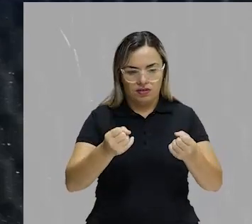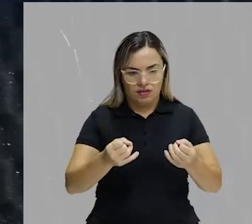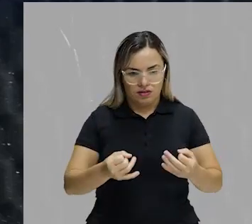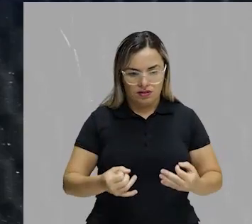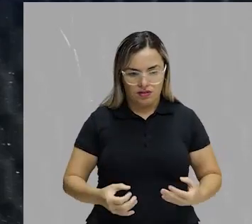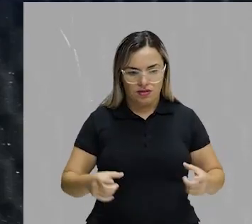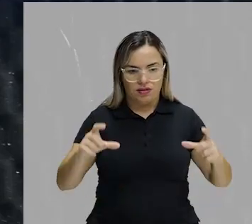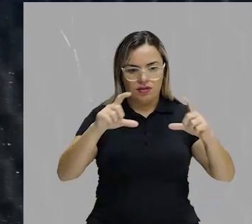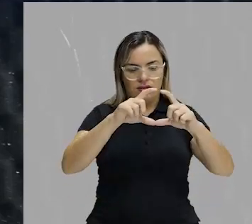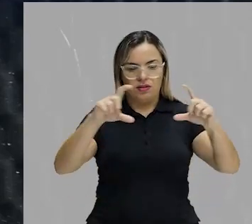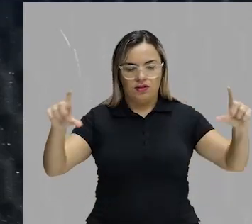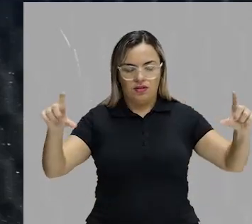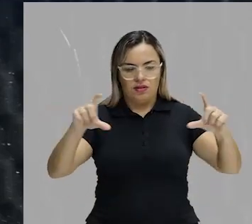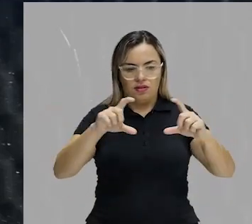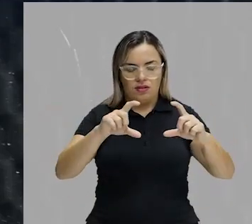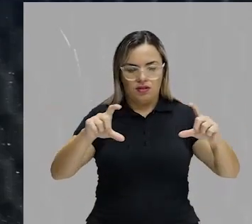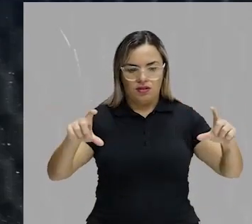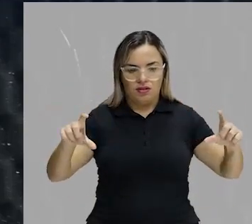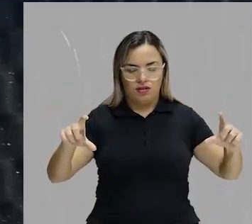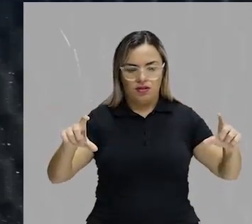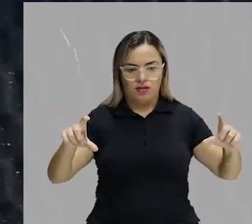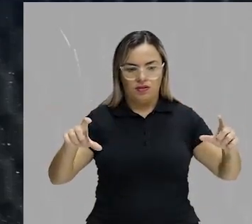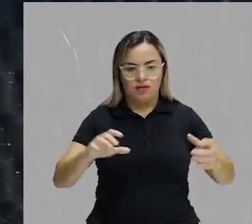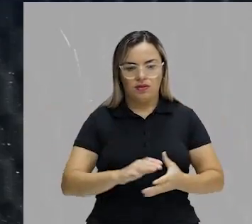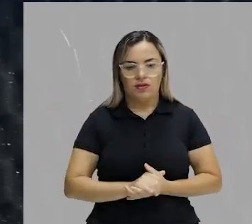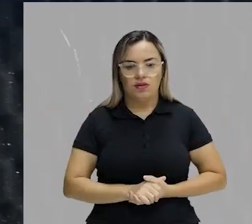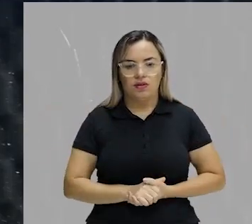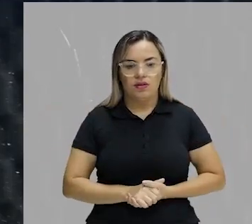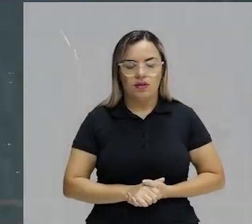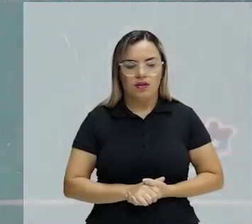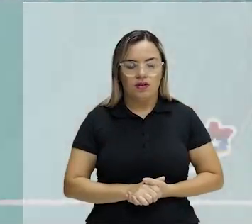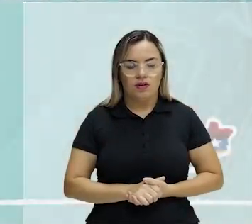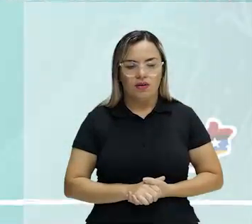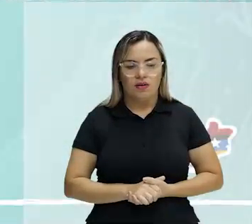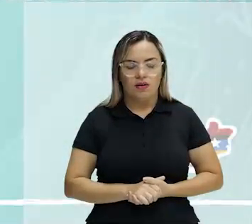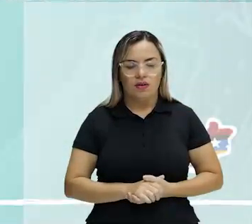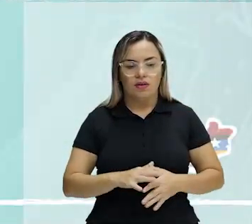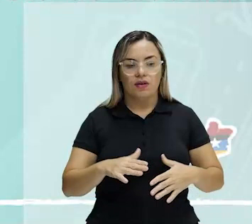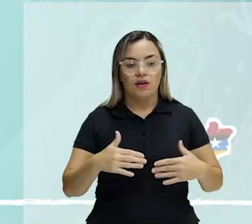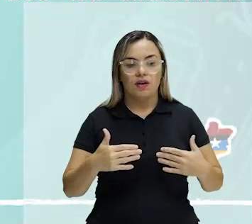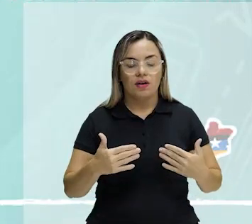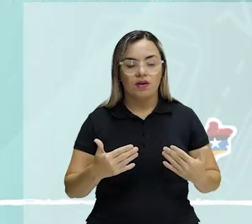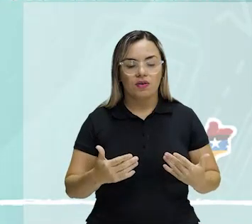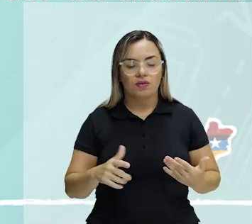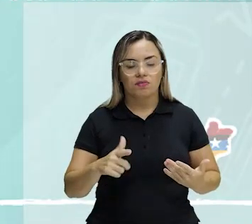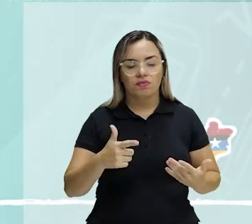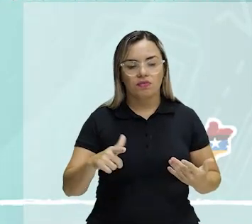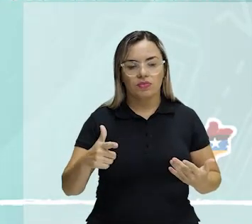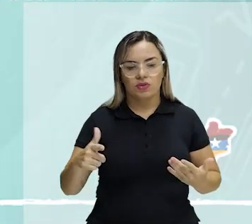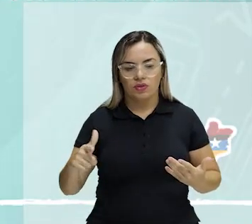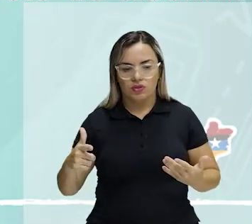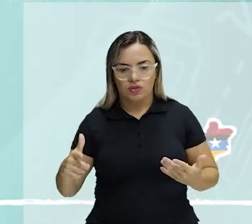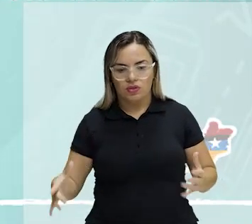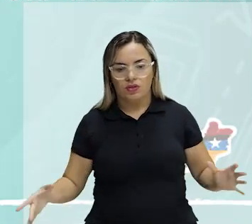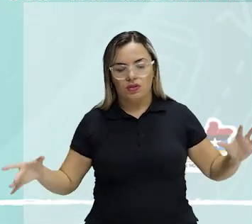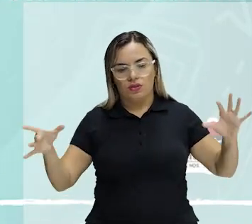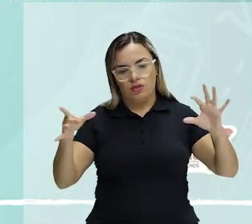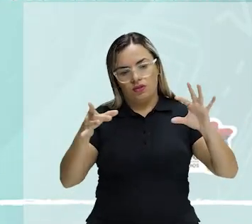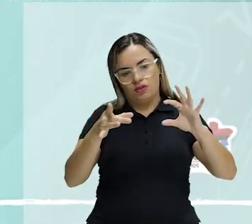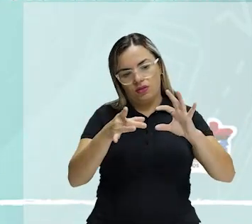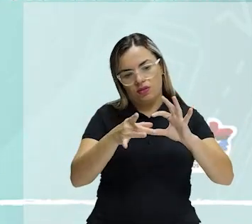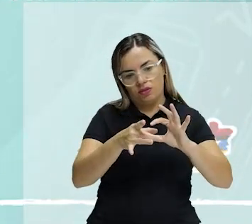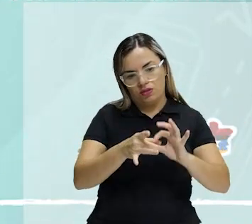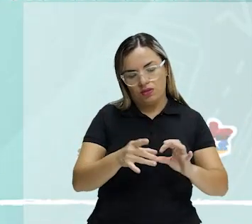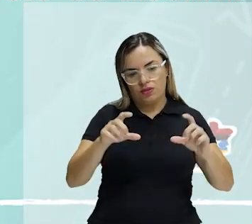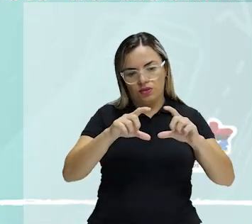alternativas, conclusivas e explicativas. E quando eu não tiver conjunção, as